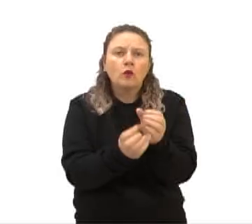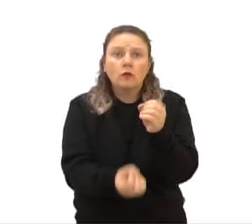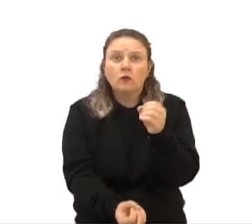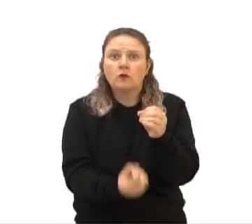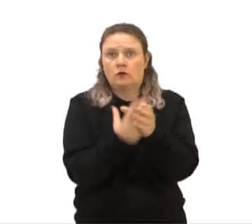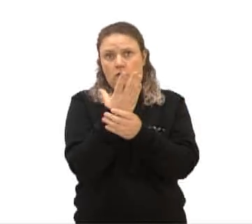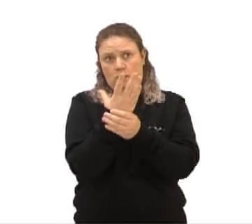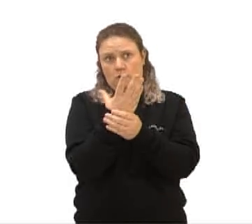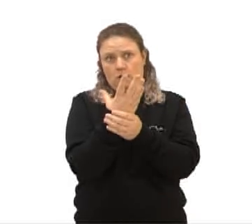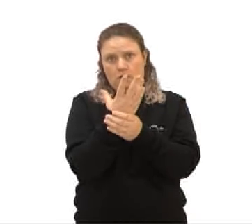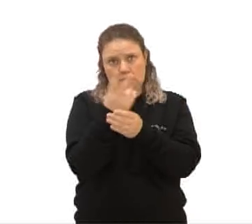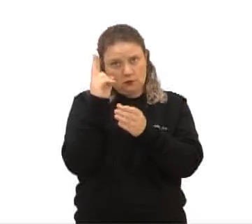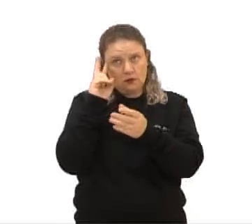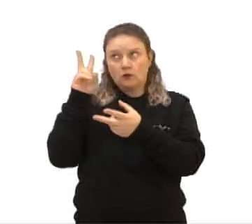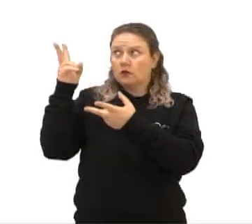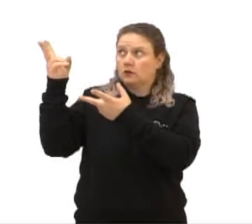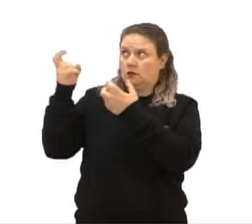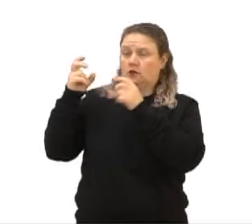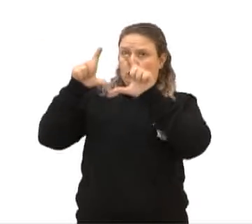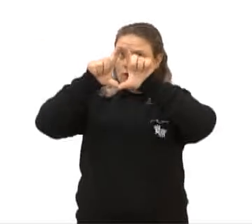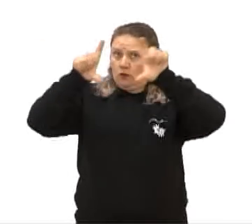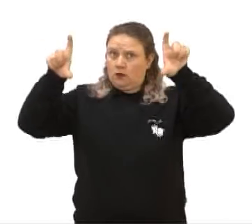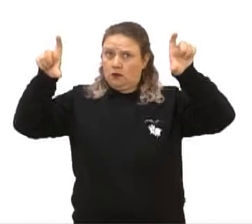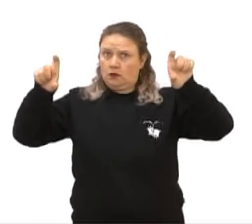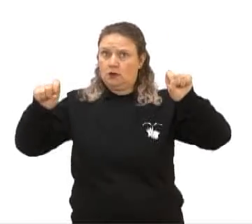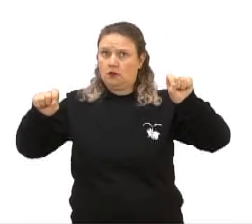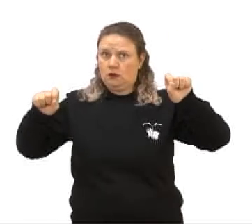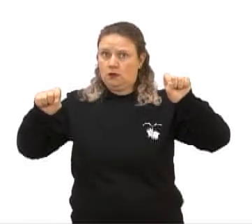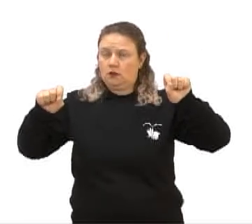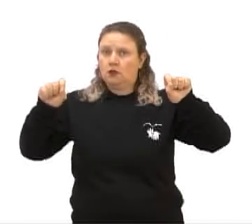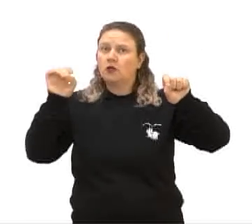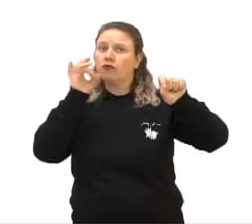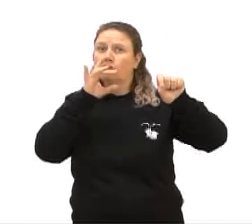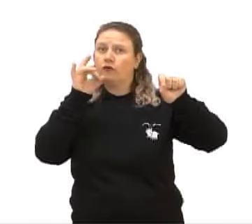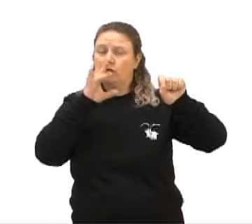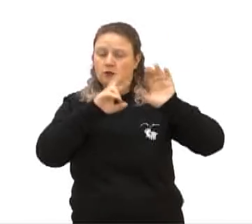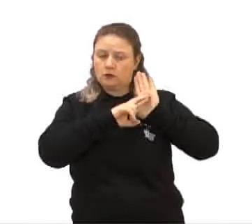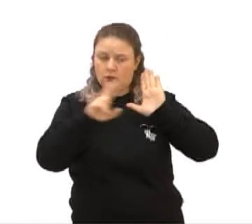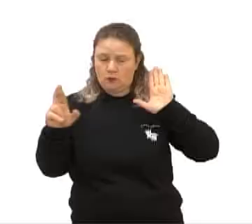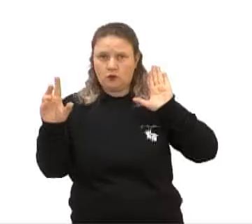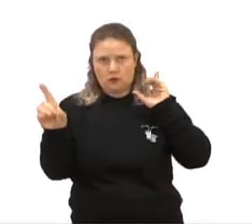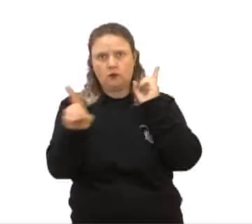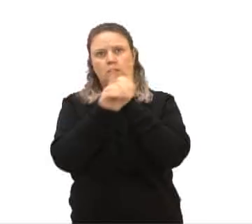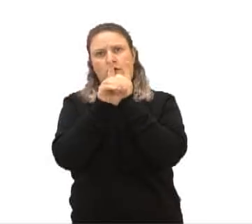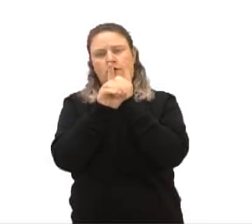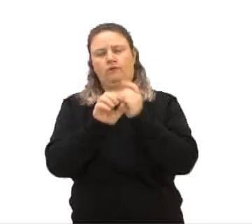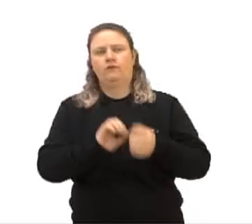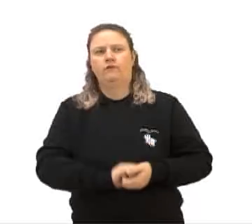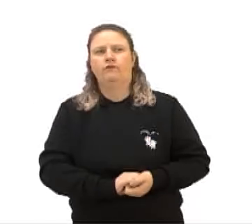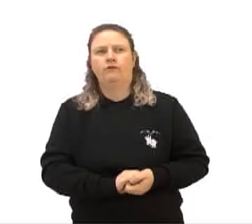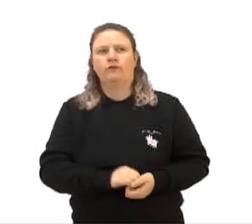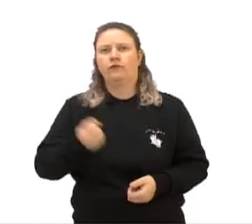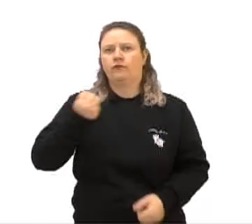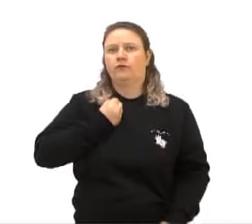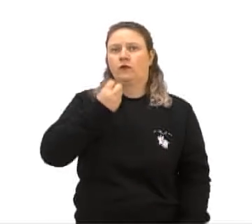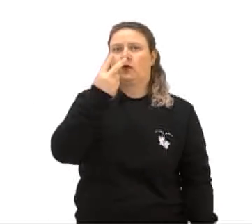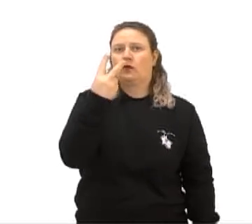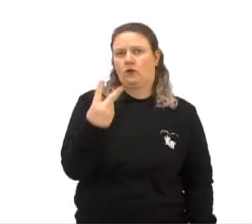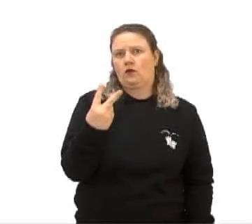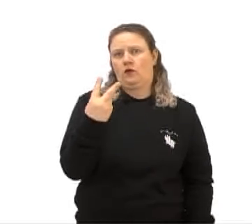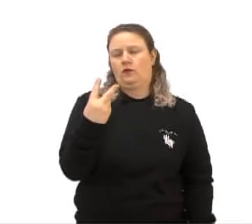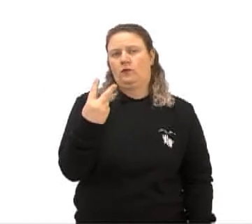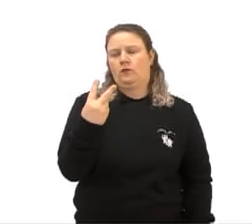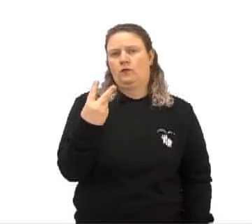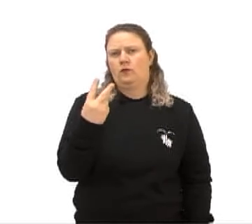um trecho onde vocês vão encontrar as respostas para essas perguntas. Number 2. Where was Freddie Mercury